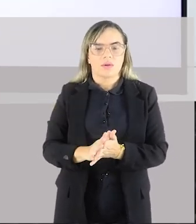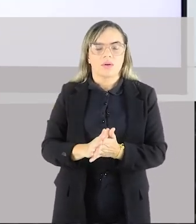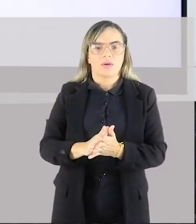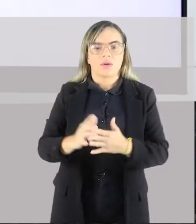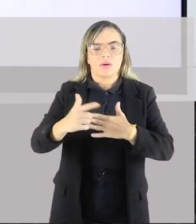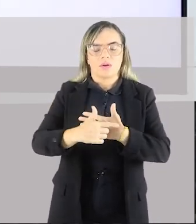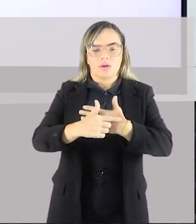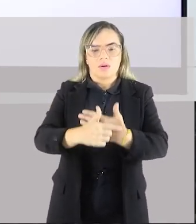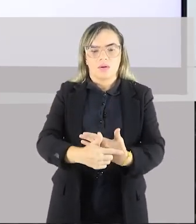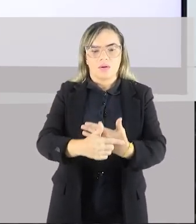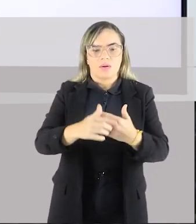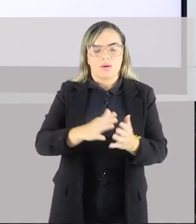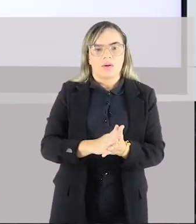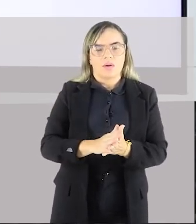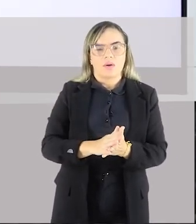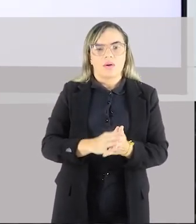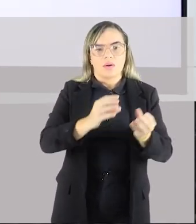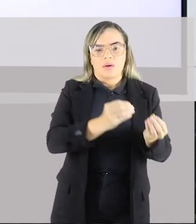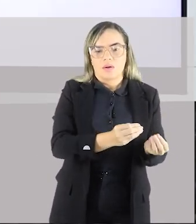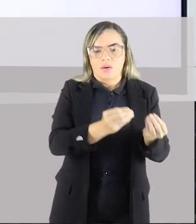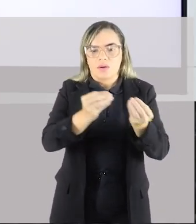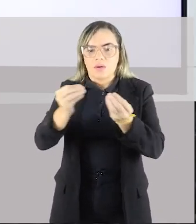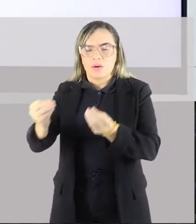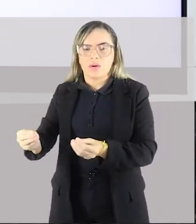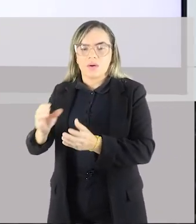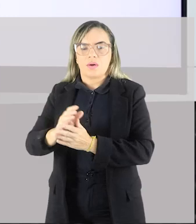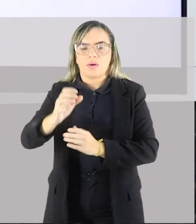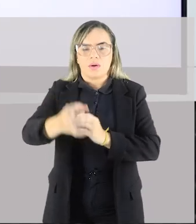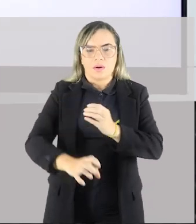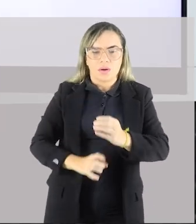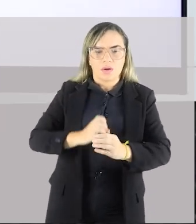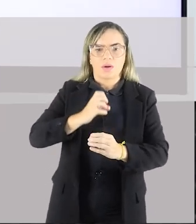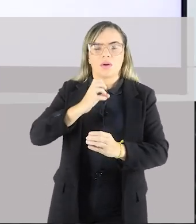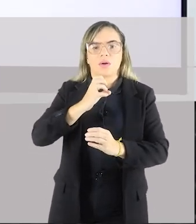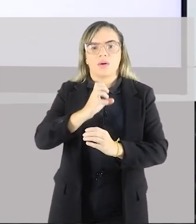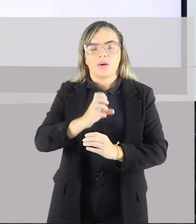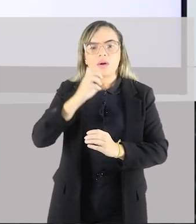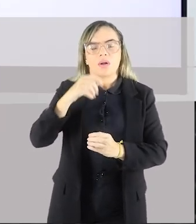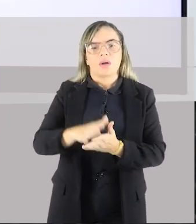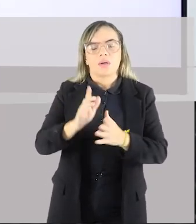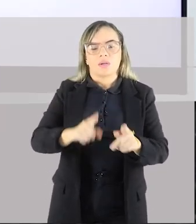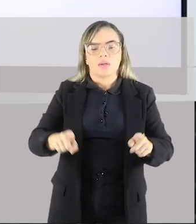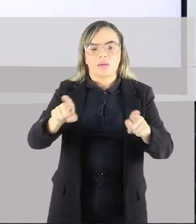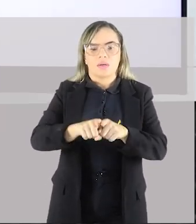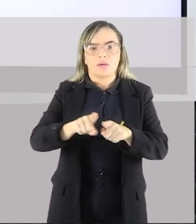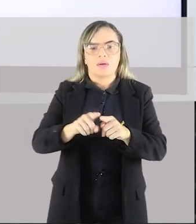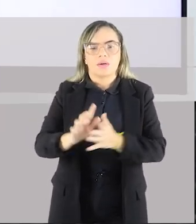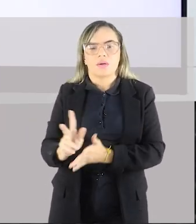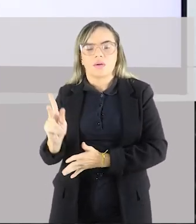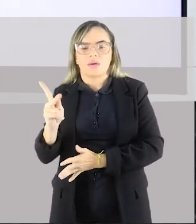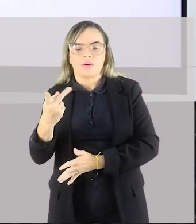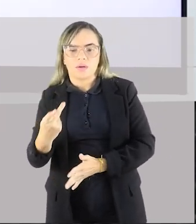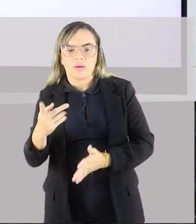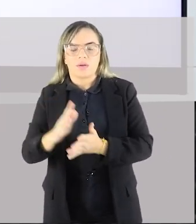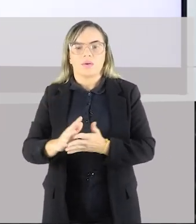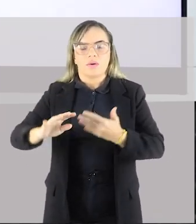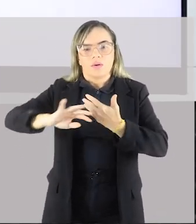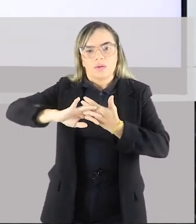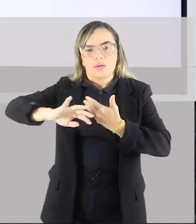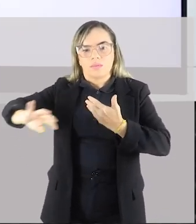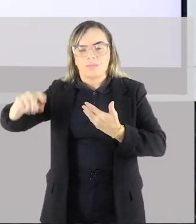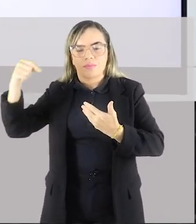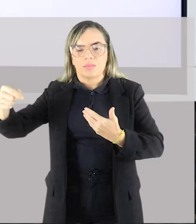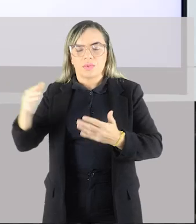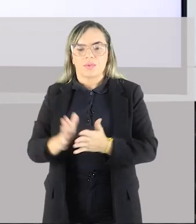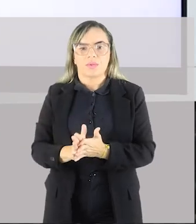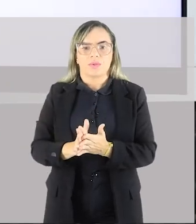para carregar os elétrons e os hidrogênios que vão sair durante esse processo de quebra, tá certo?